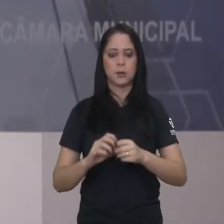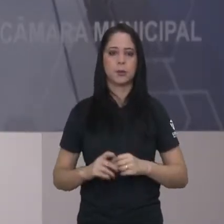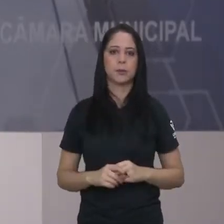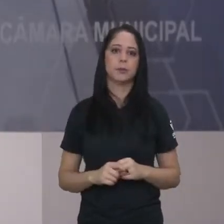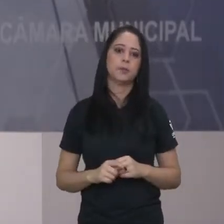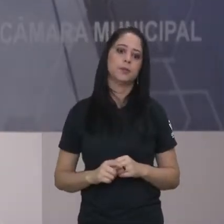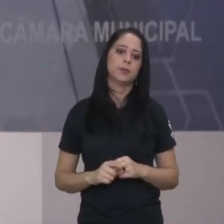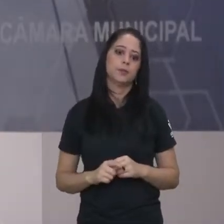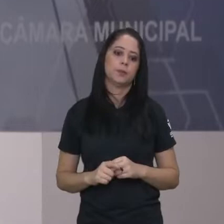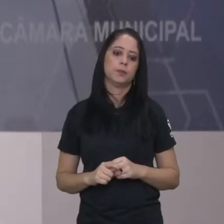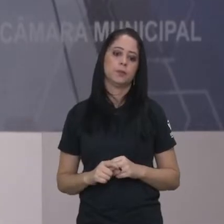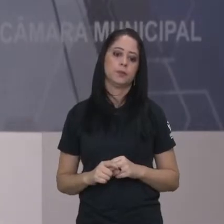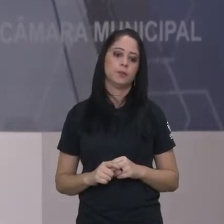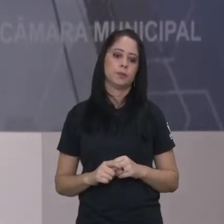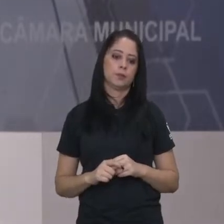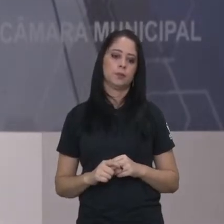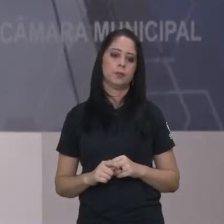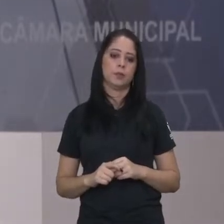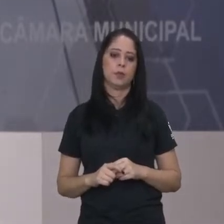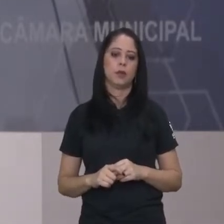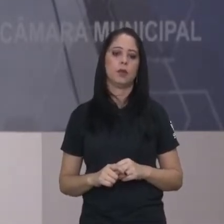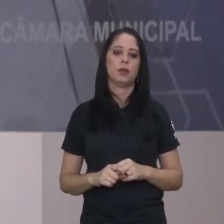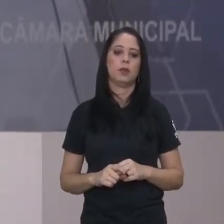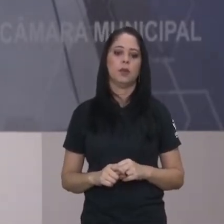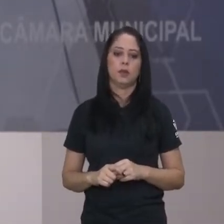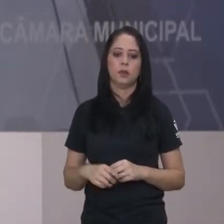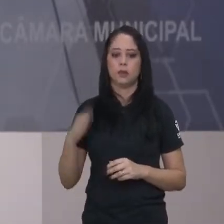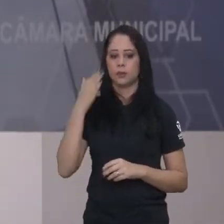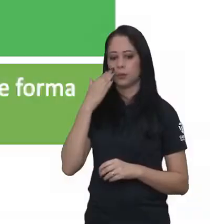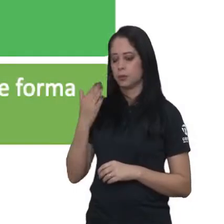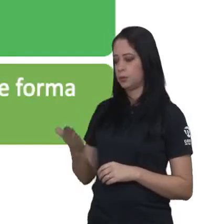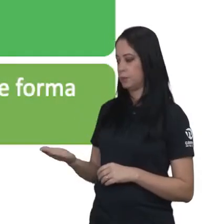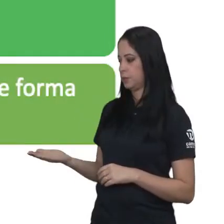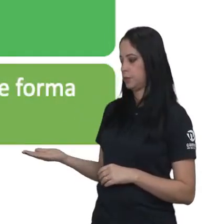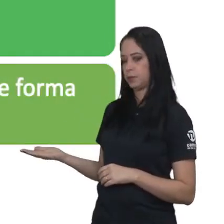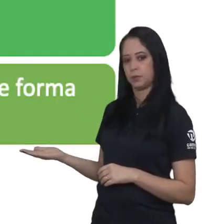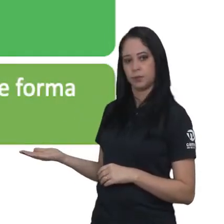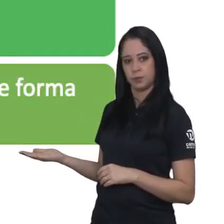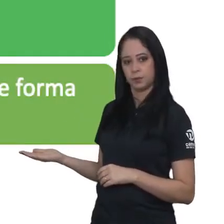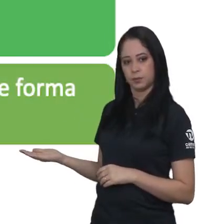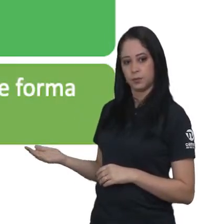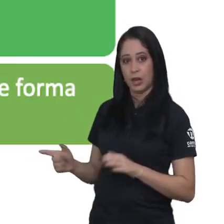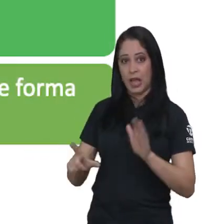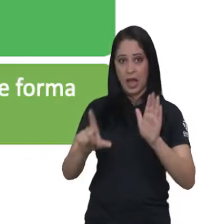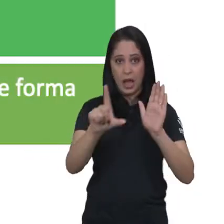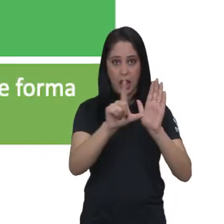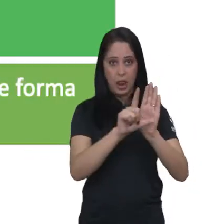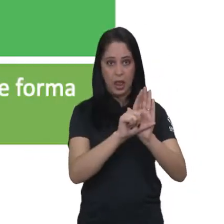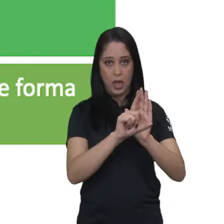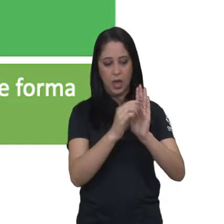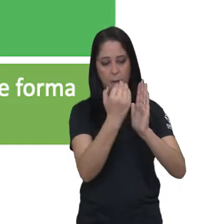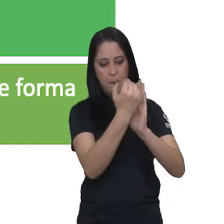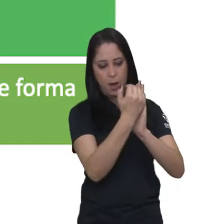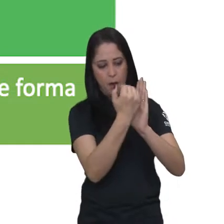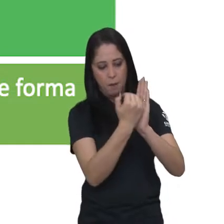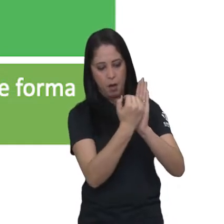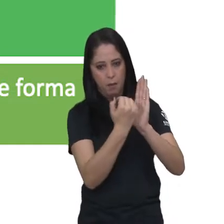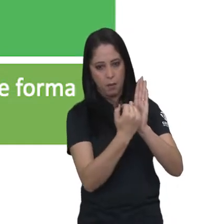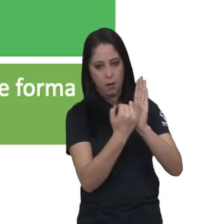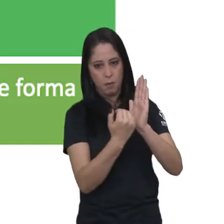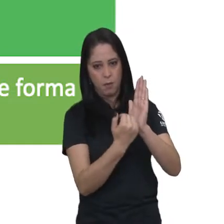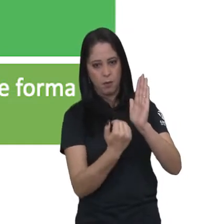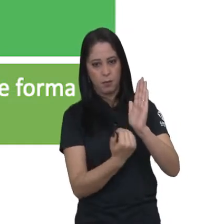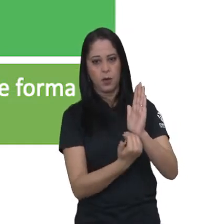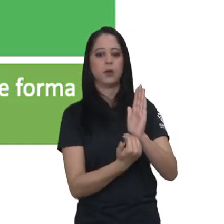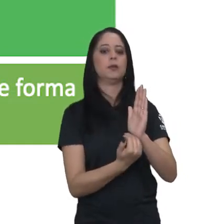dentro da nossa compreensão. E a legislação aplicável, dentro de uma ordem hierárquica, a Constituição Federal, o Estatuto da Cidade,